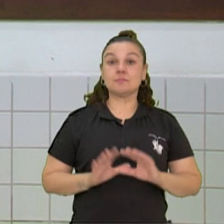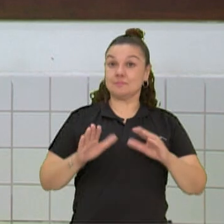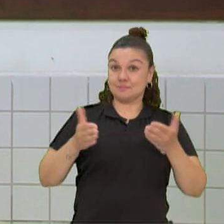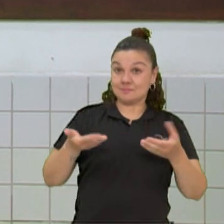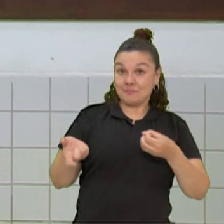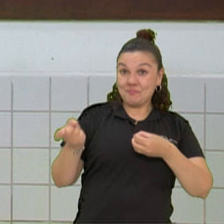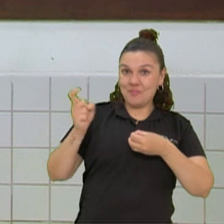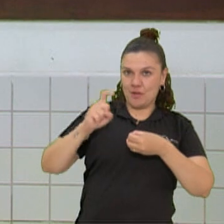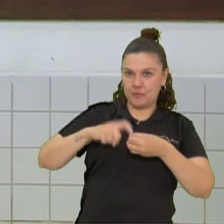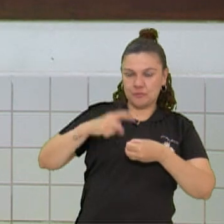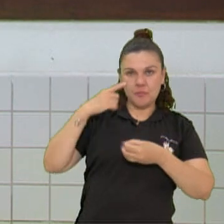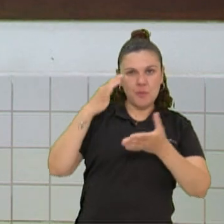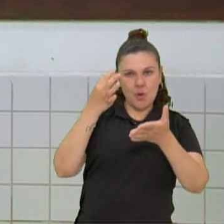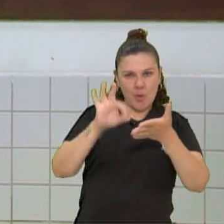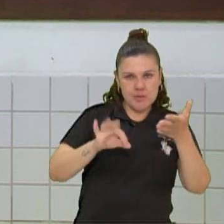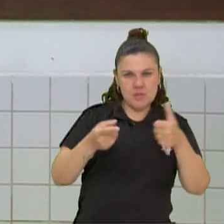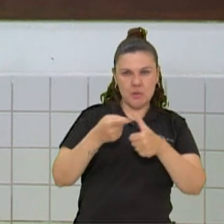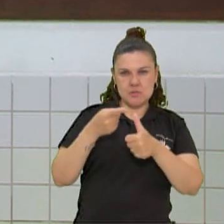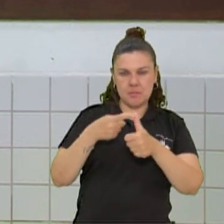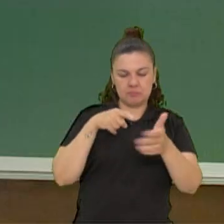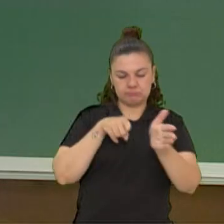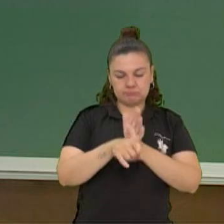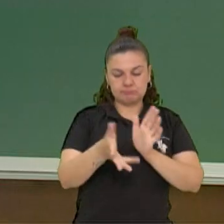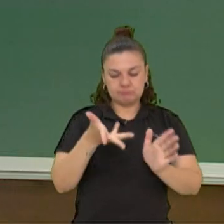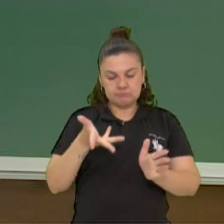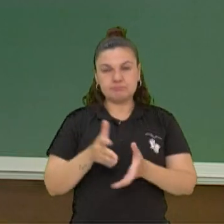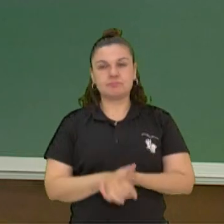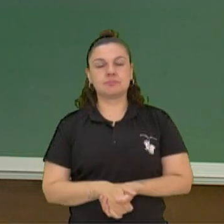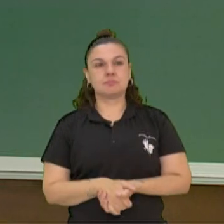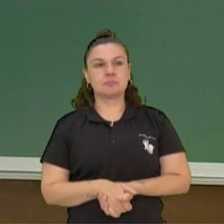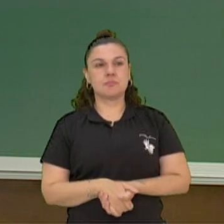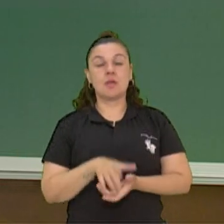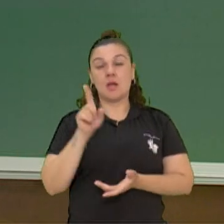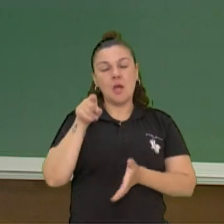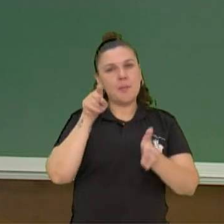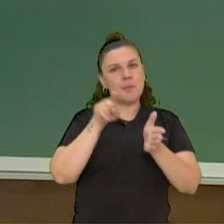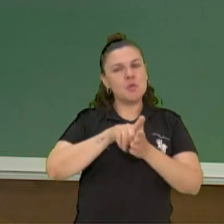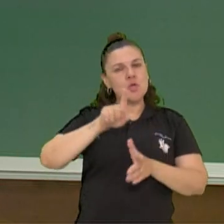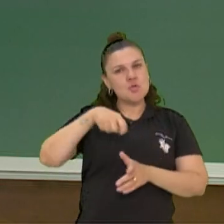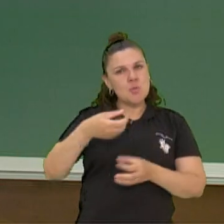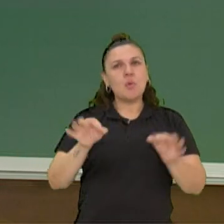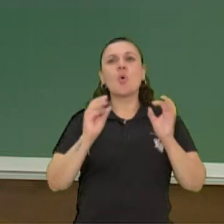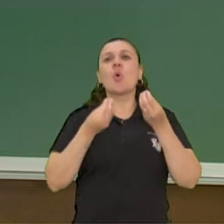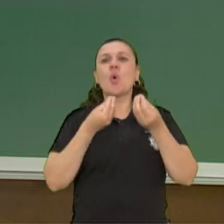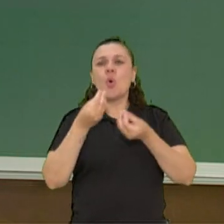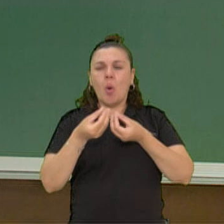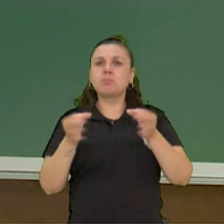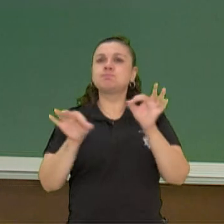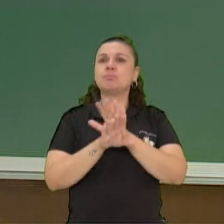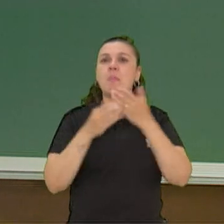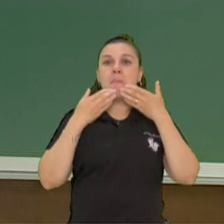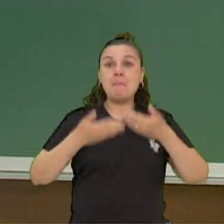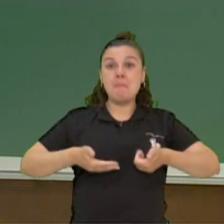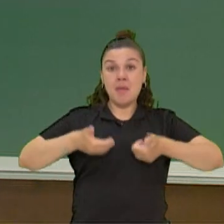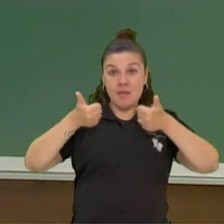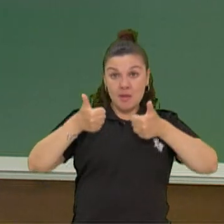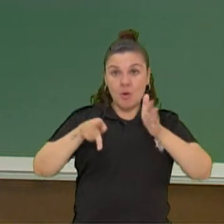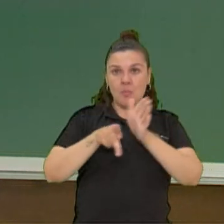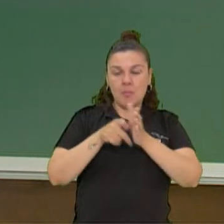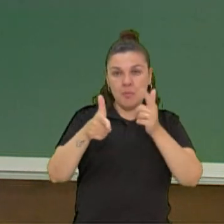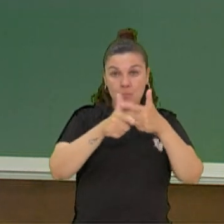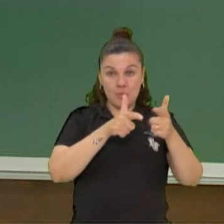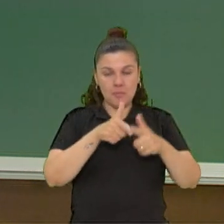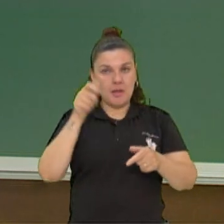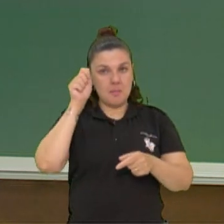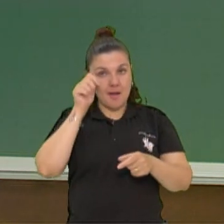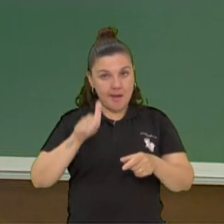Então vamos lá, pessoal, correção do nosso primeiro questionário. A questão é sobre uma solução viável para os problemas urbanos na Ásia,